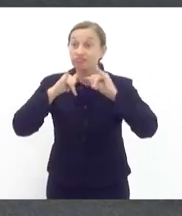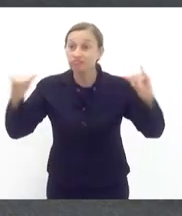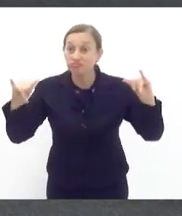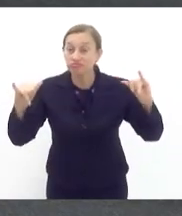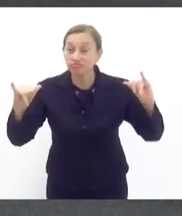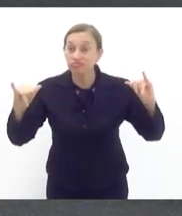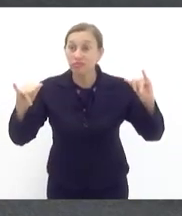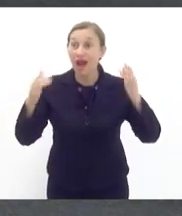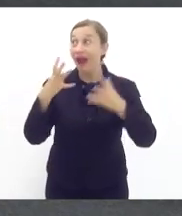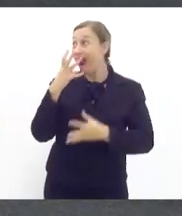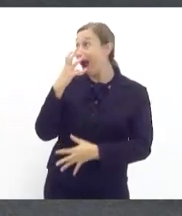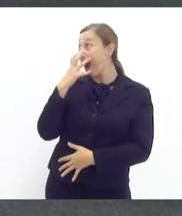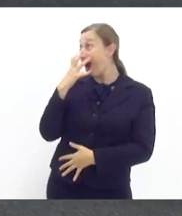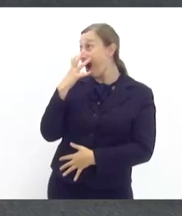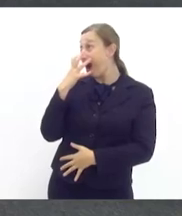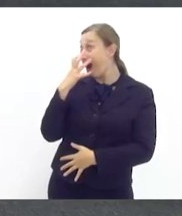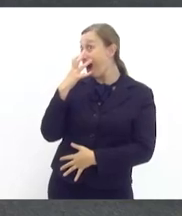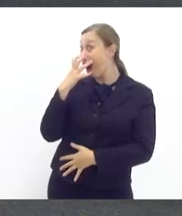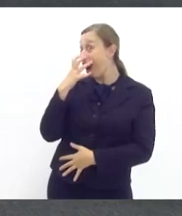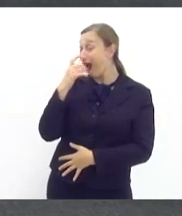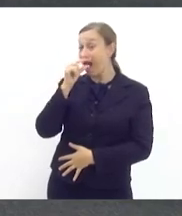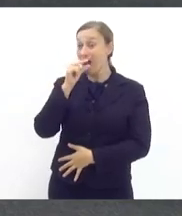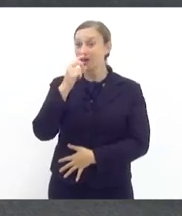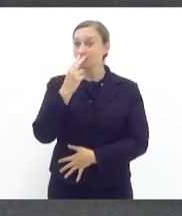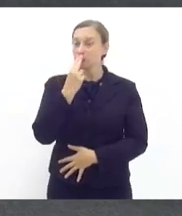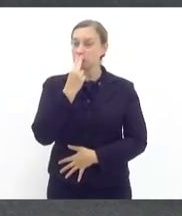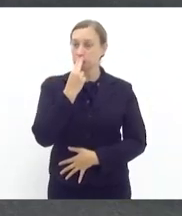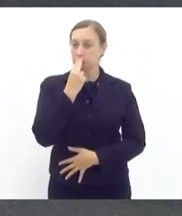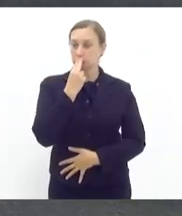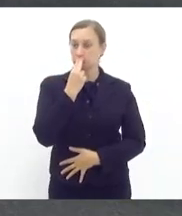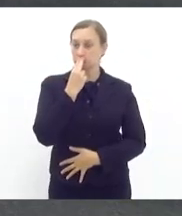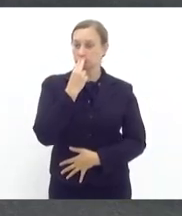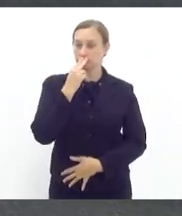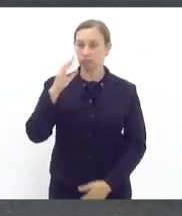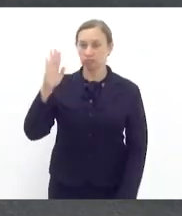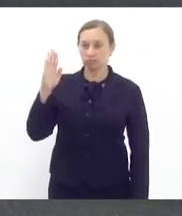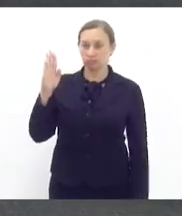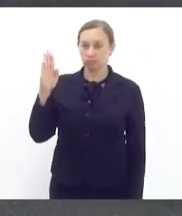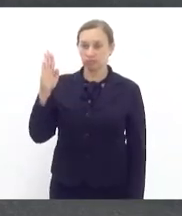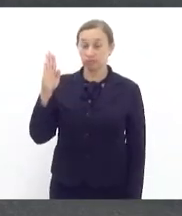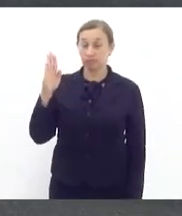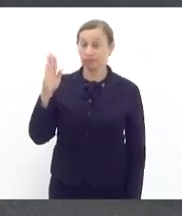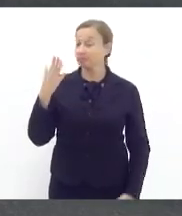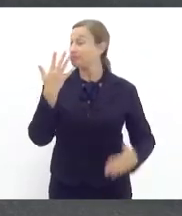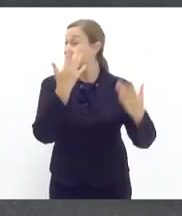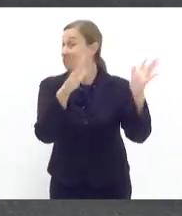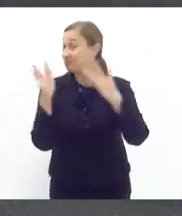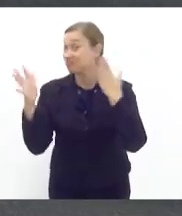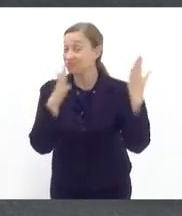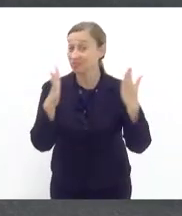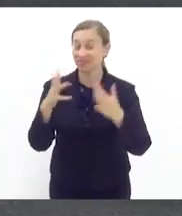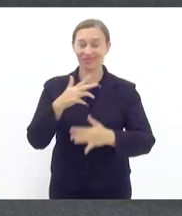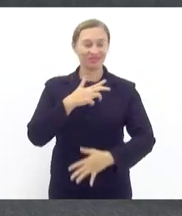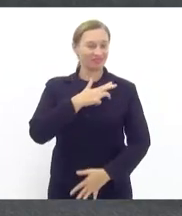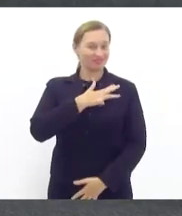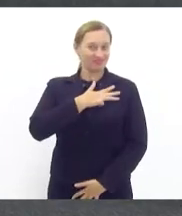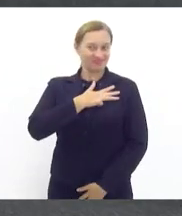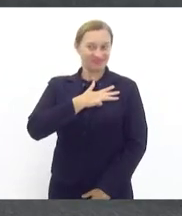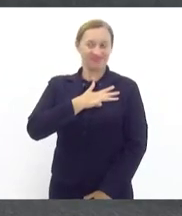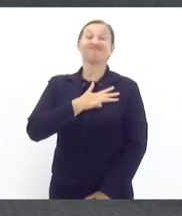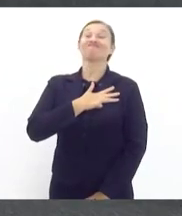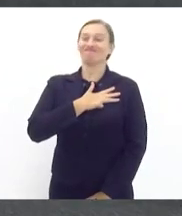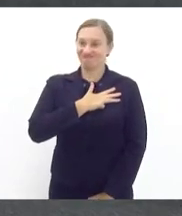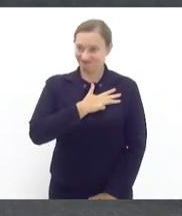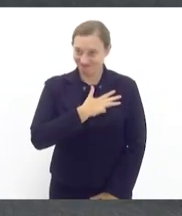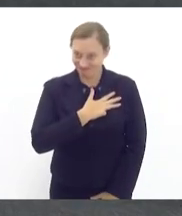admirar Hitler está aqui elogios feitos por Luiz Inácio Lula da